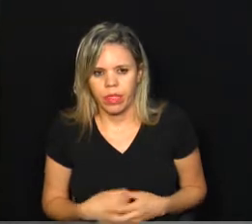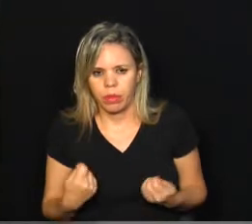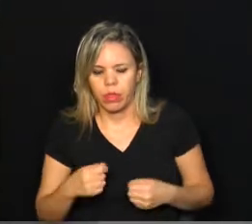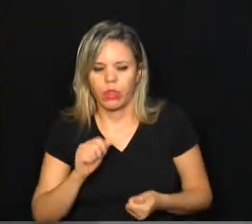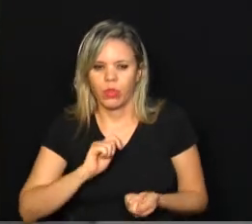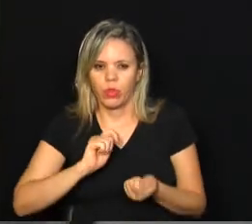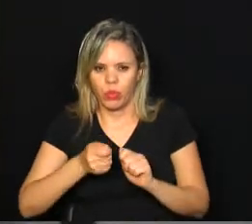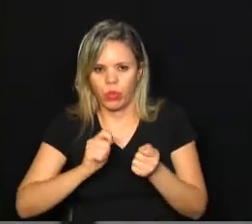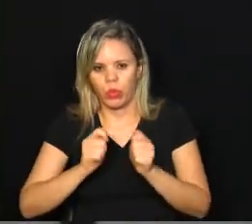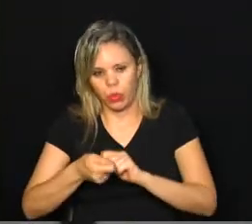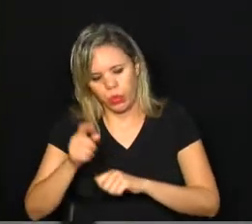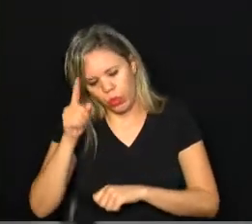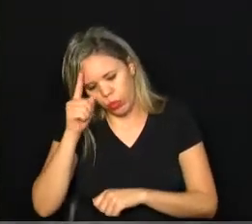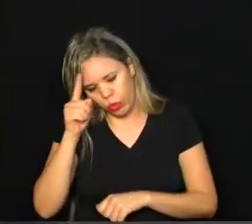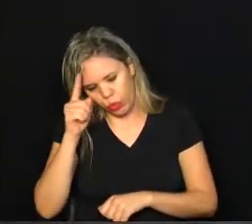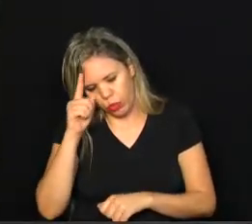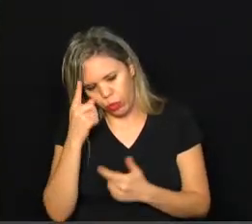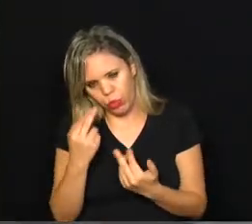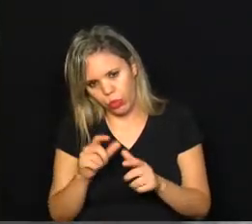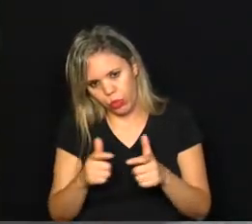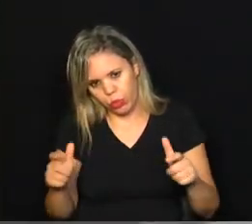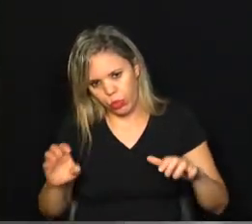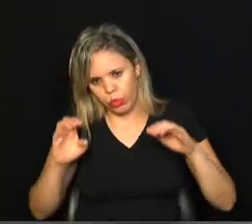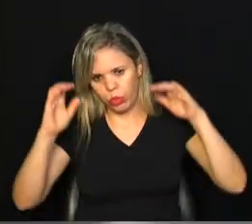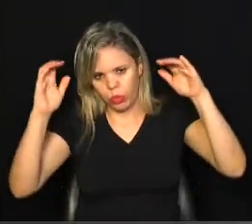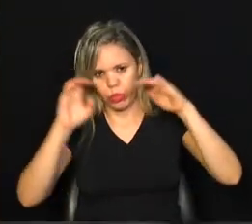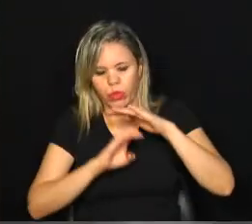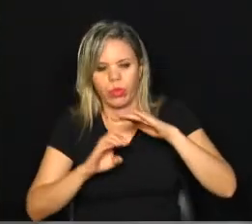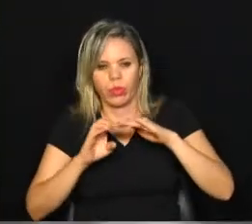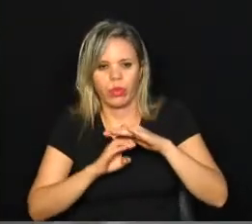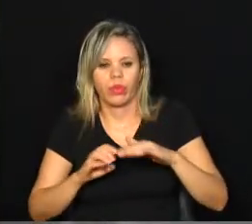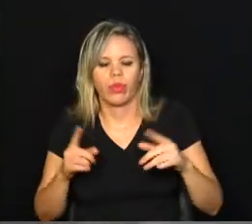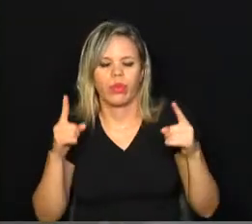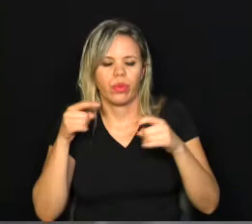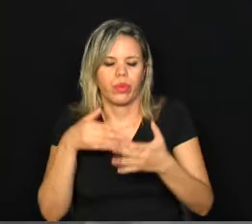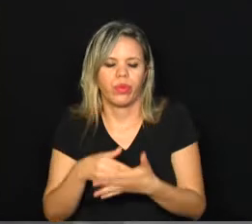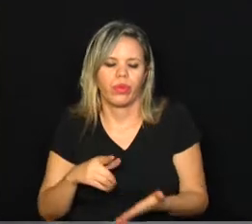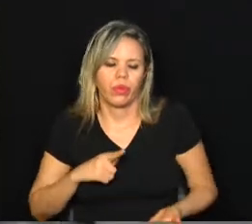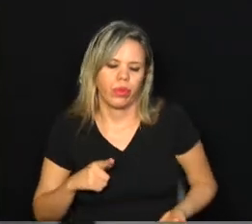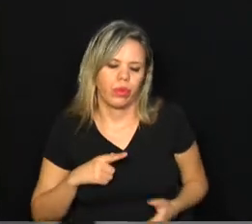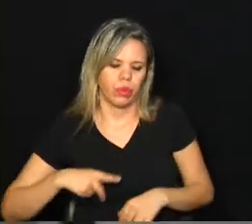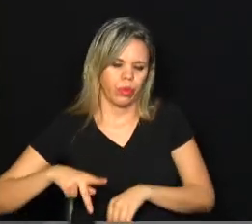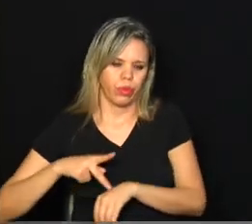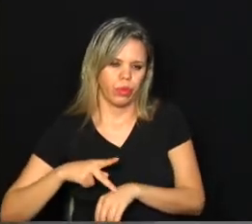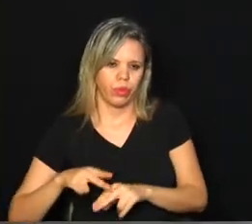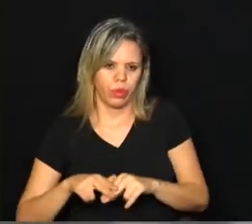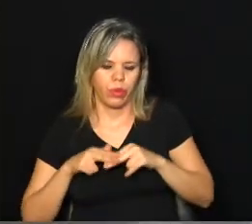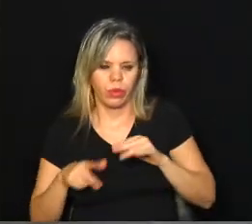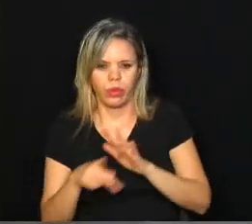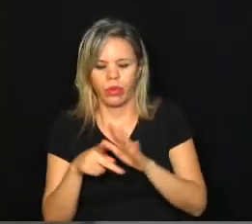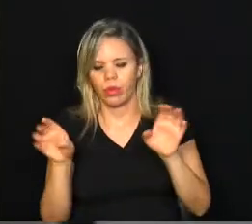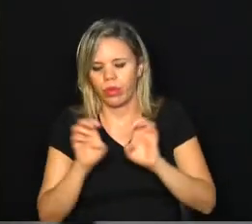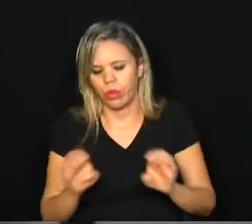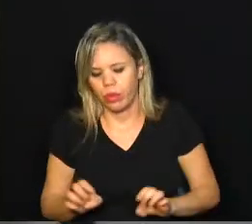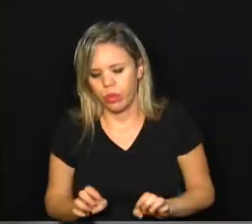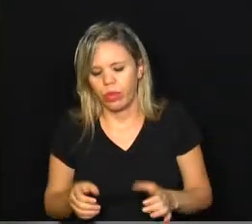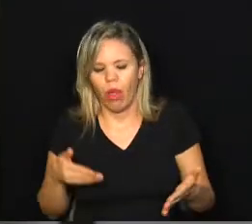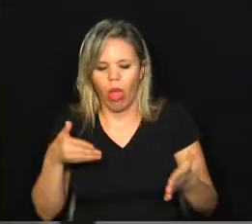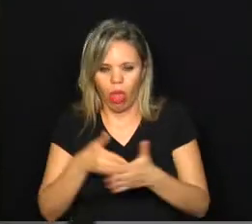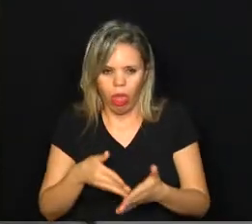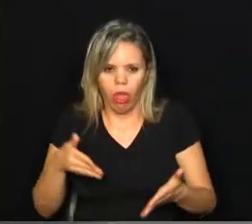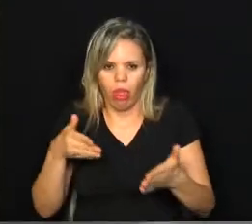reinventar quase todo dia, assim como uma grande empresa, com grandes dificuldades que a gente tem no país por causa da própria estrutura